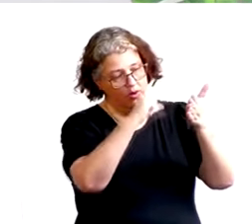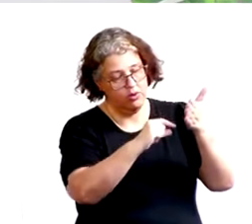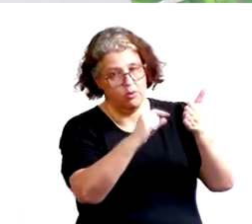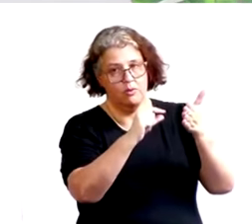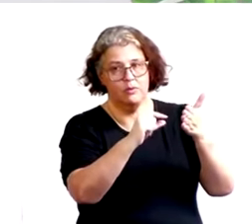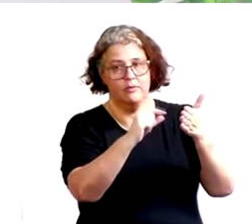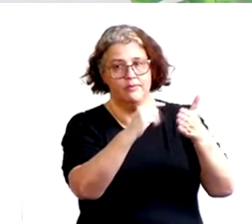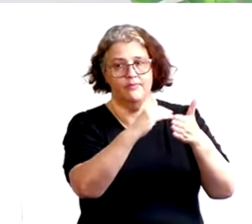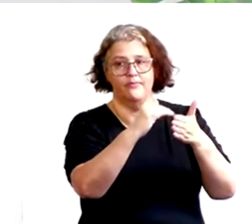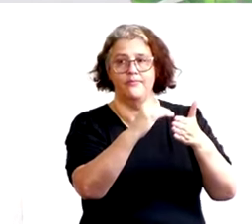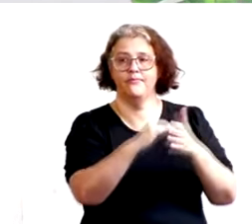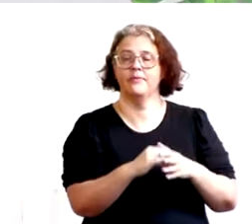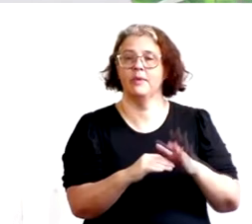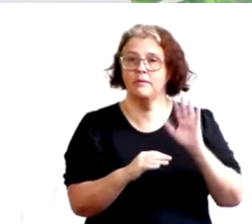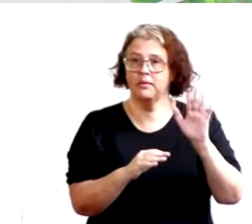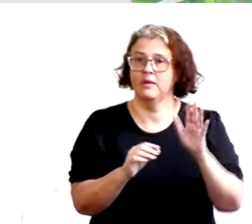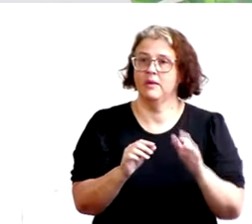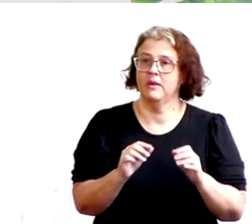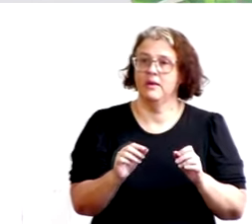nos primeiros versículos